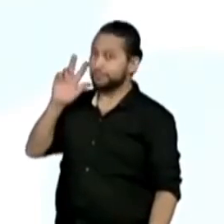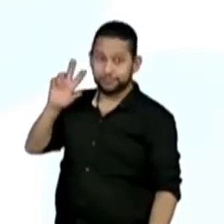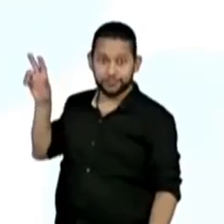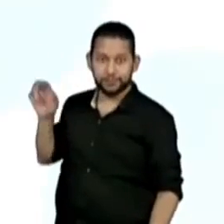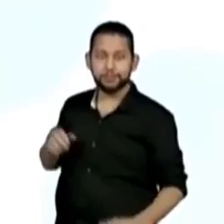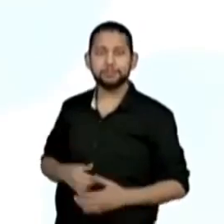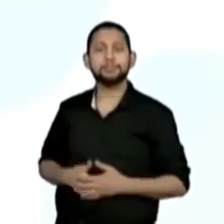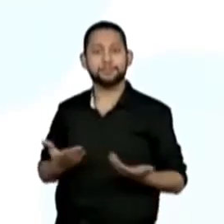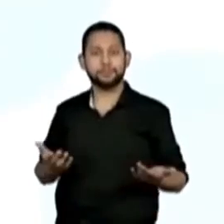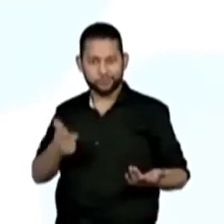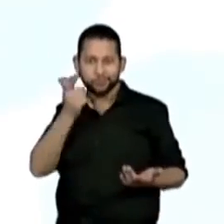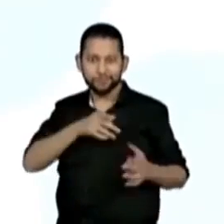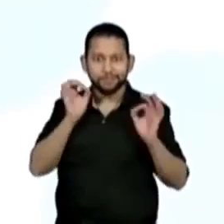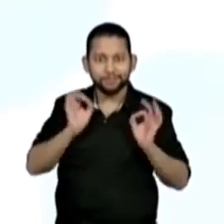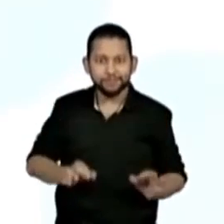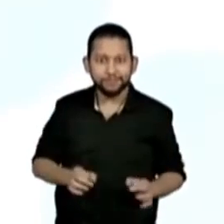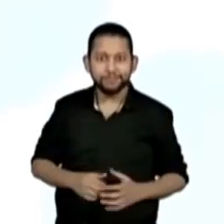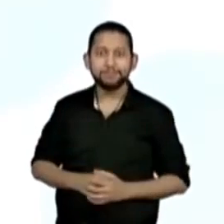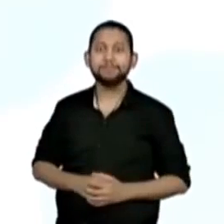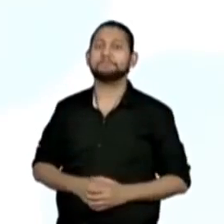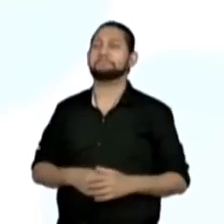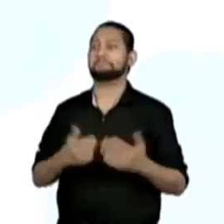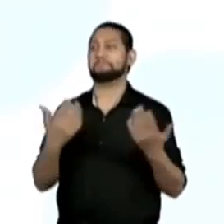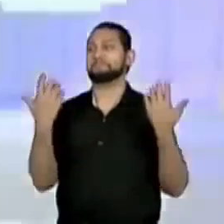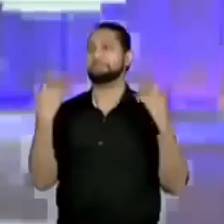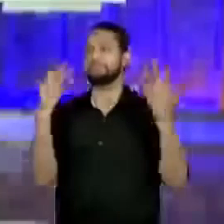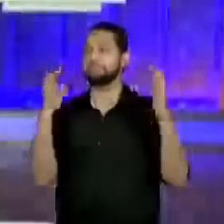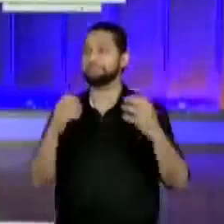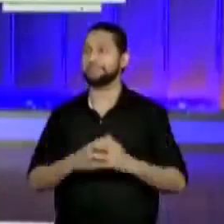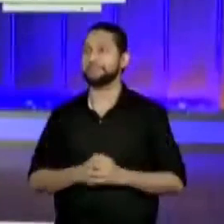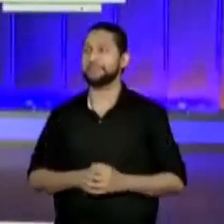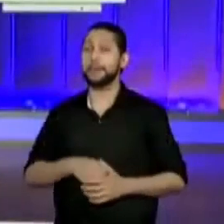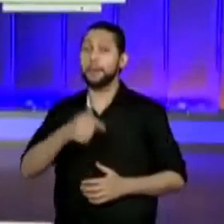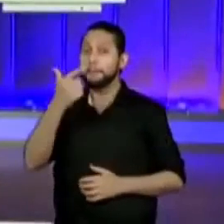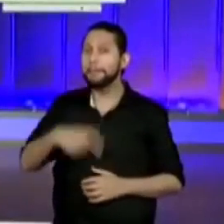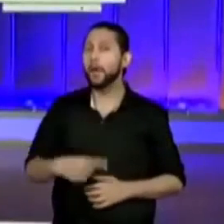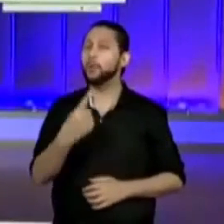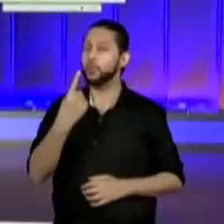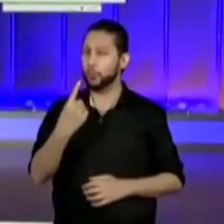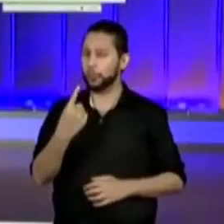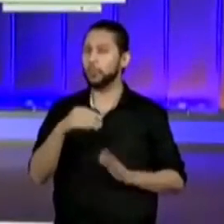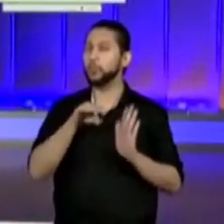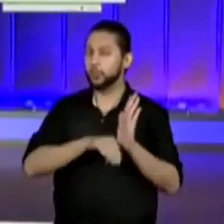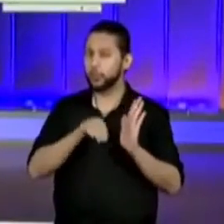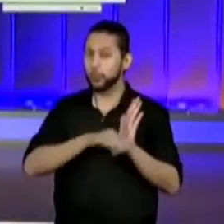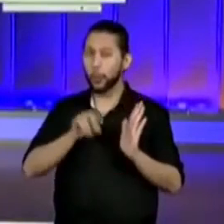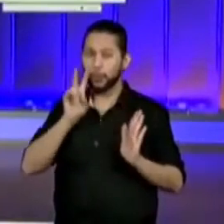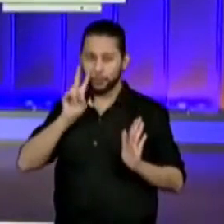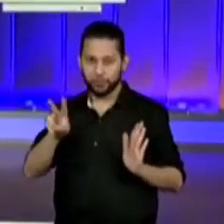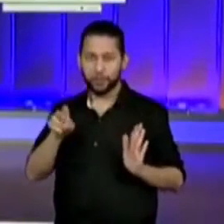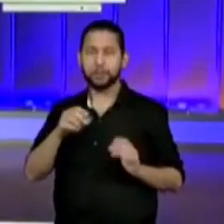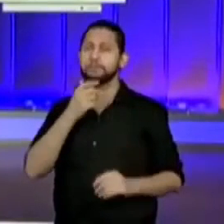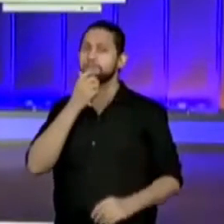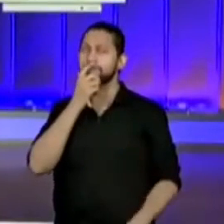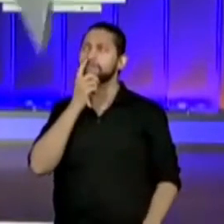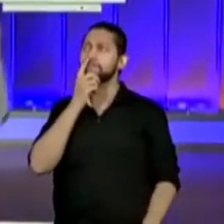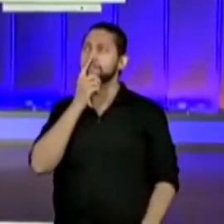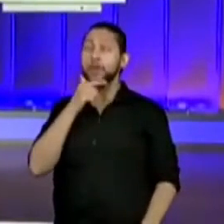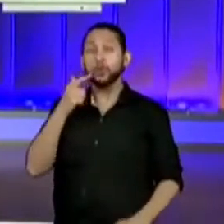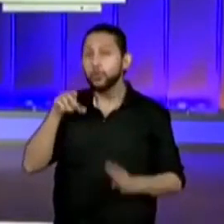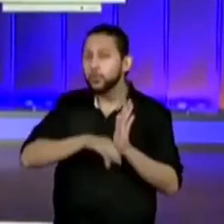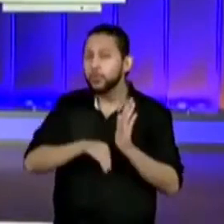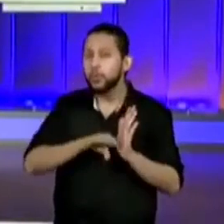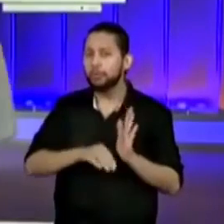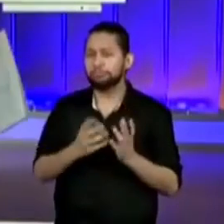professores muito bom vamos pensar em mais uma tela em mais um desconto os descontos Não Param